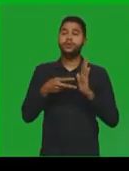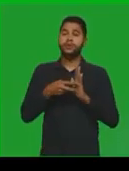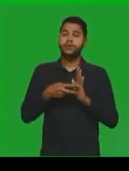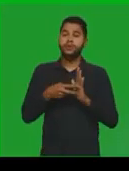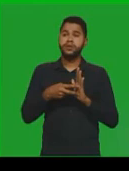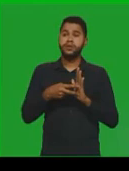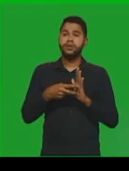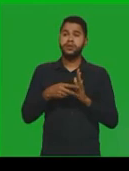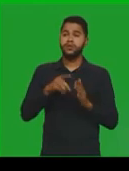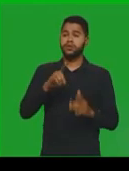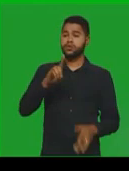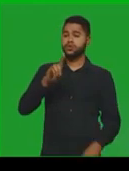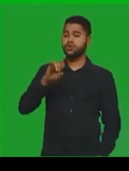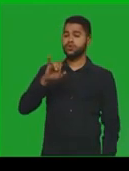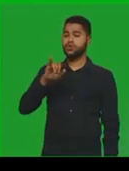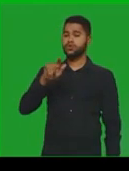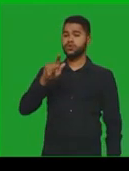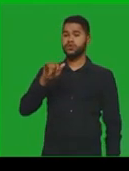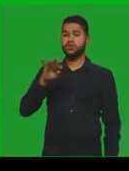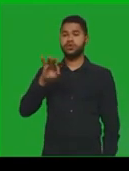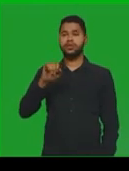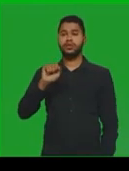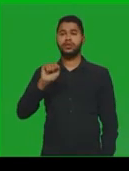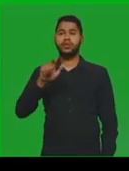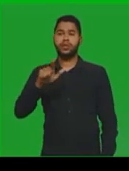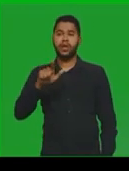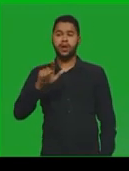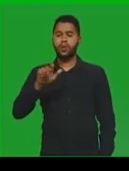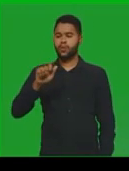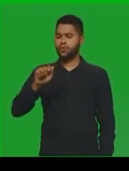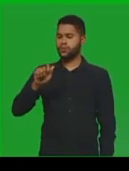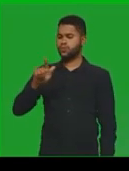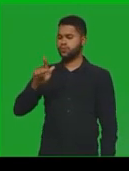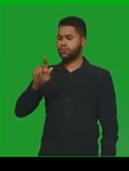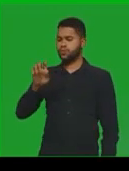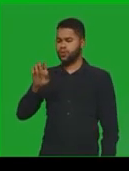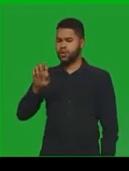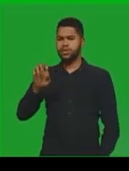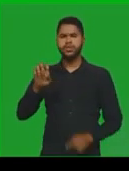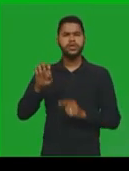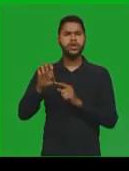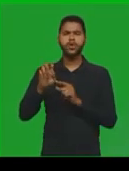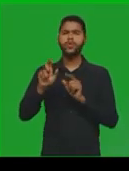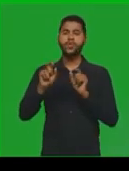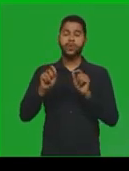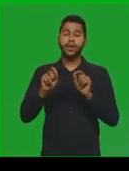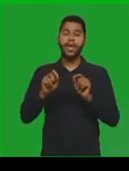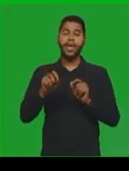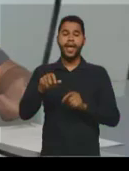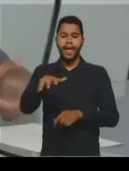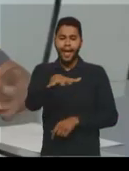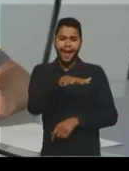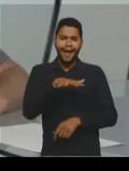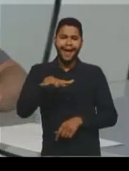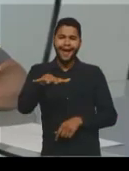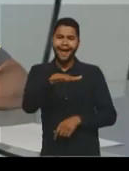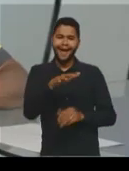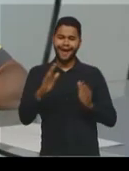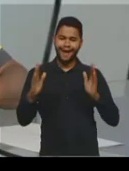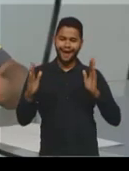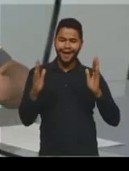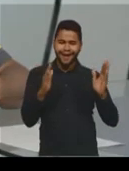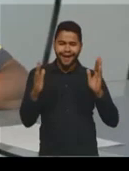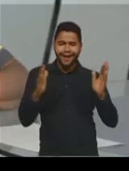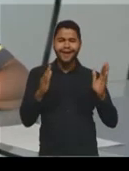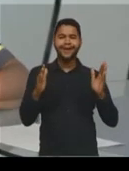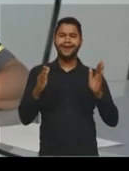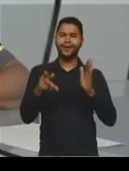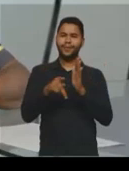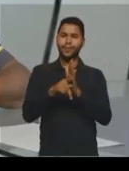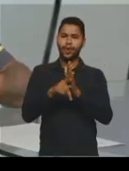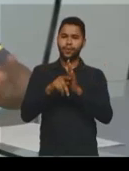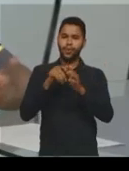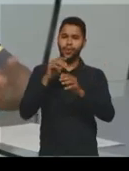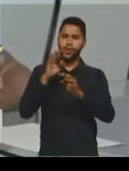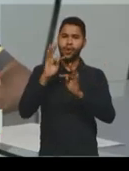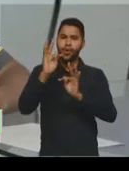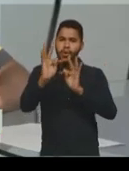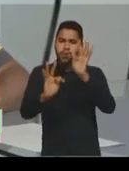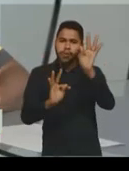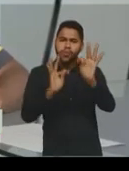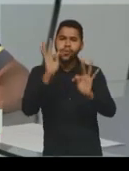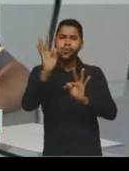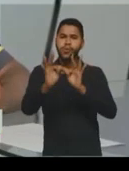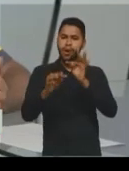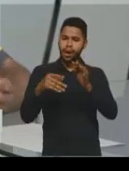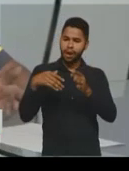de Digital Age? Certo. Digital Age é a era digital, né? Esse momento, esse período que a gente vive